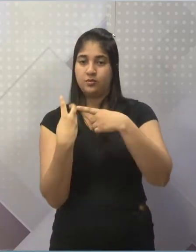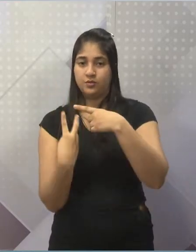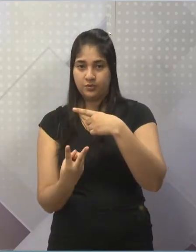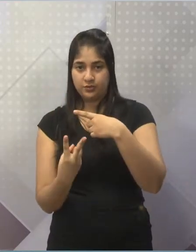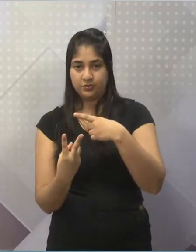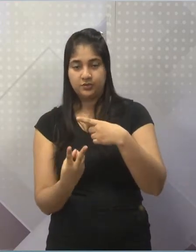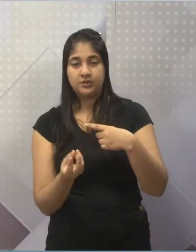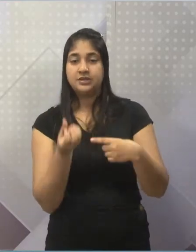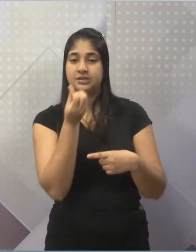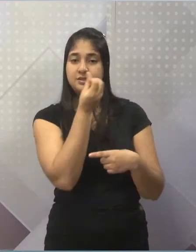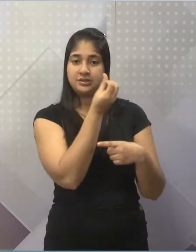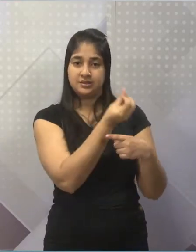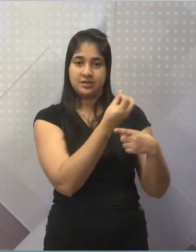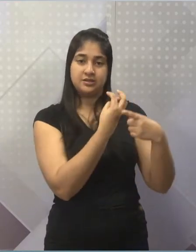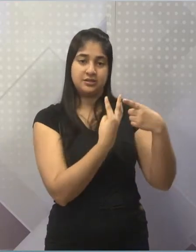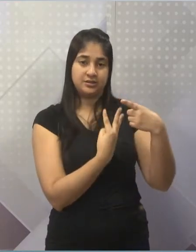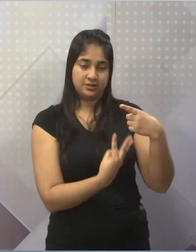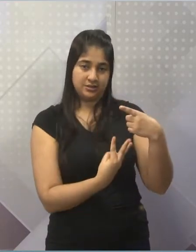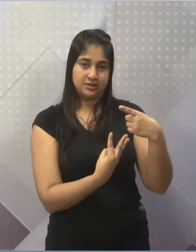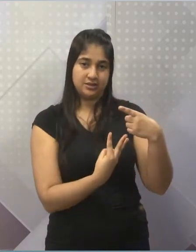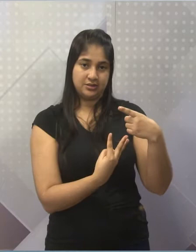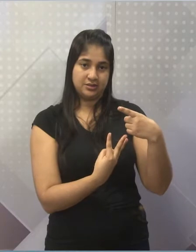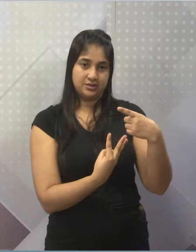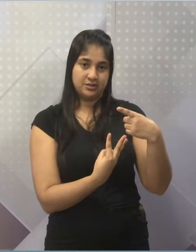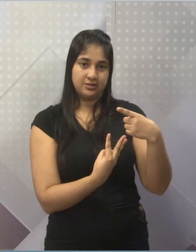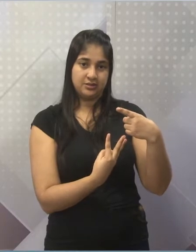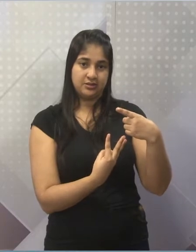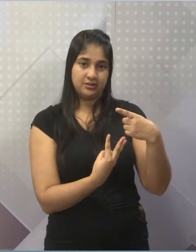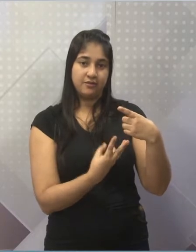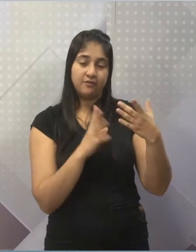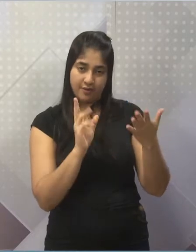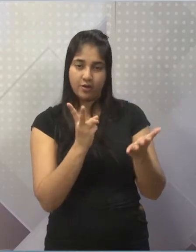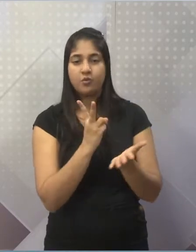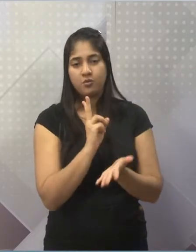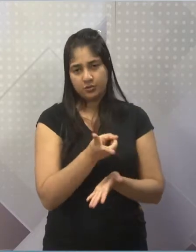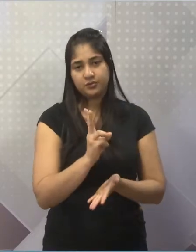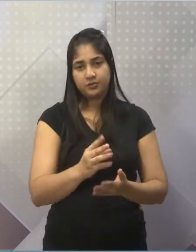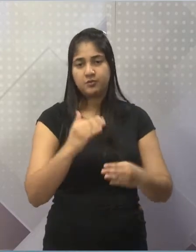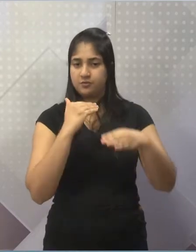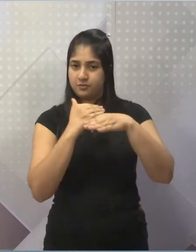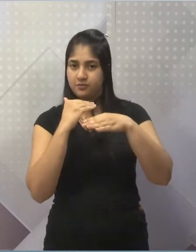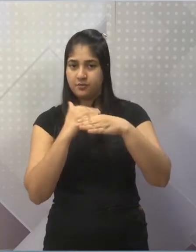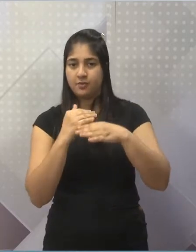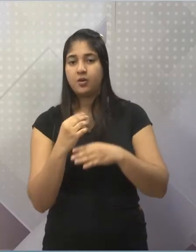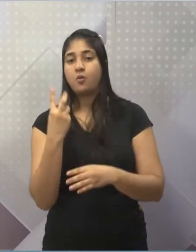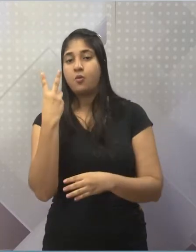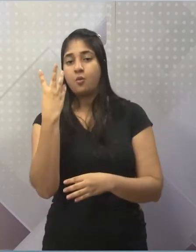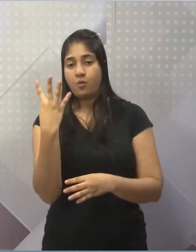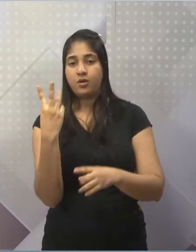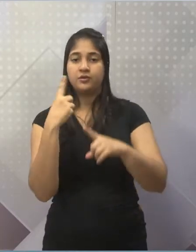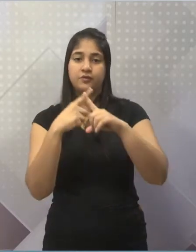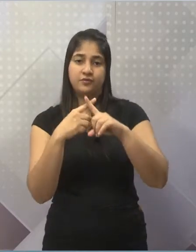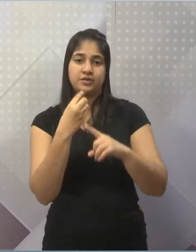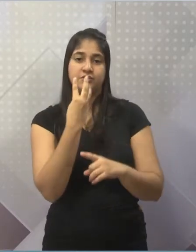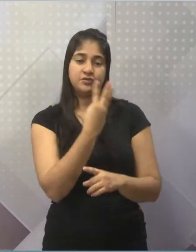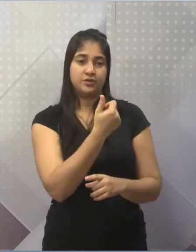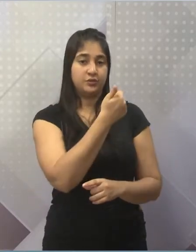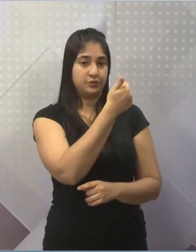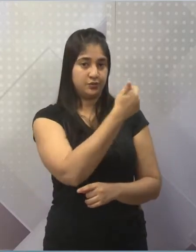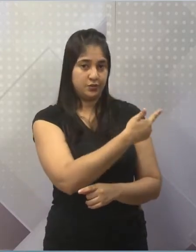embaixo, o 6 e o 3 embaixo, continuariam proporcionais. 4 vezes 3,